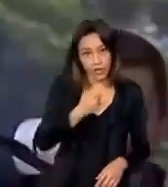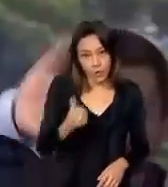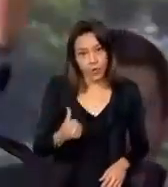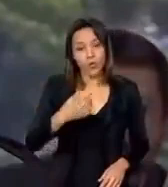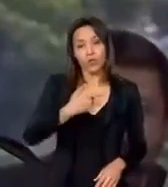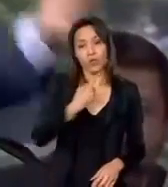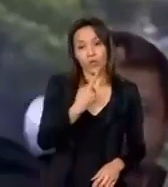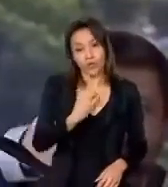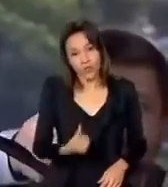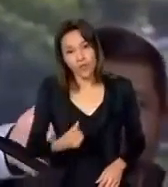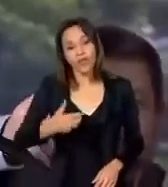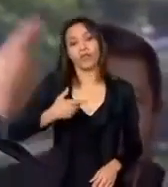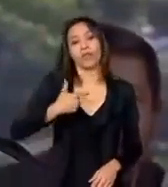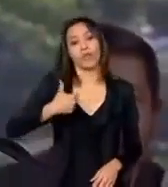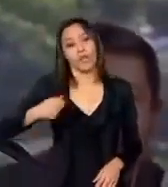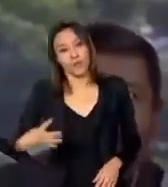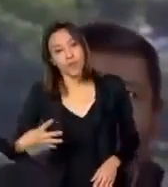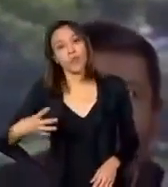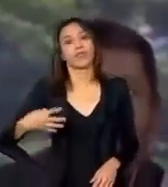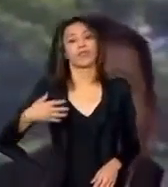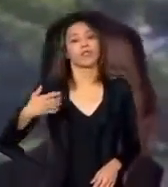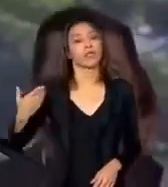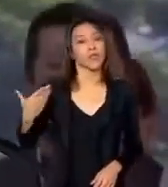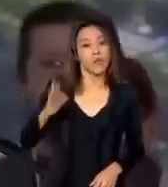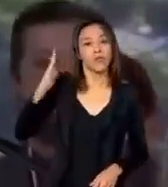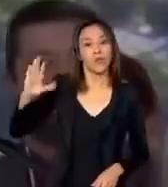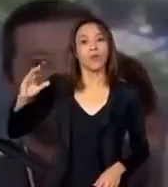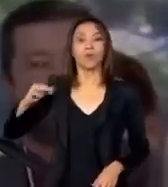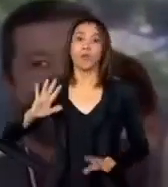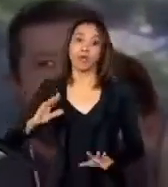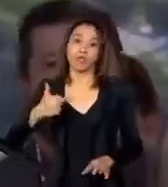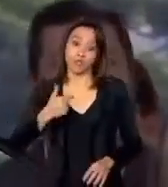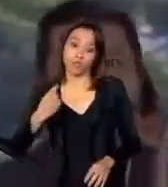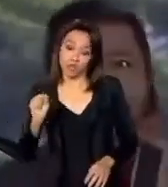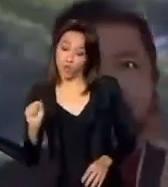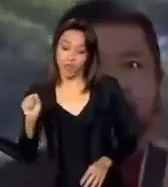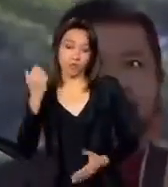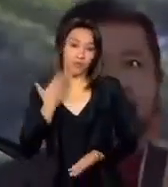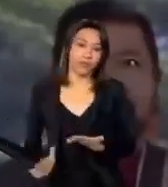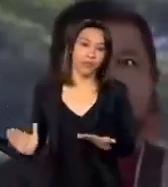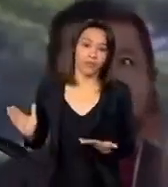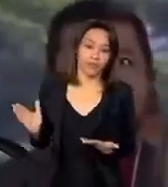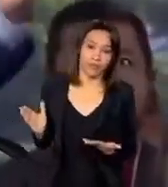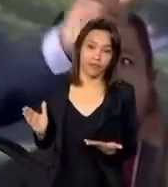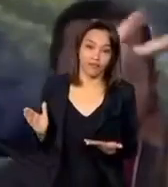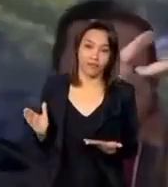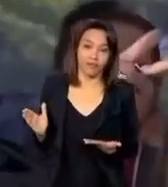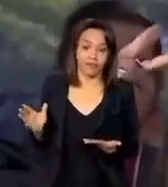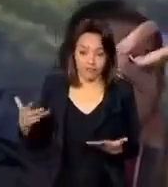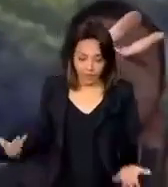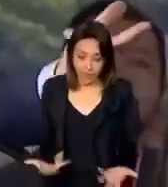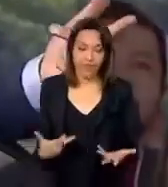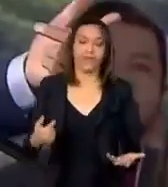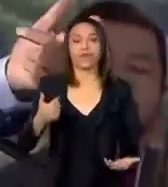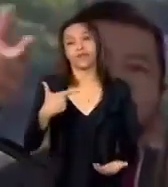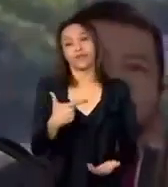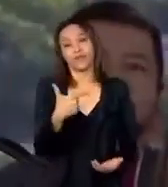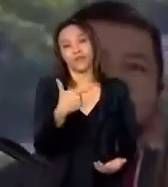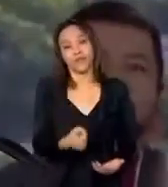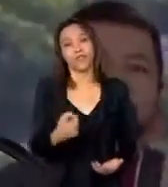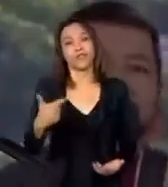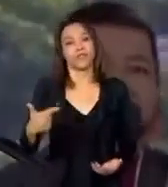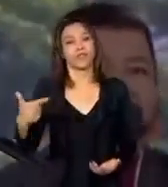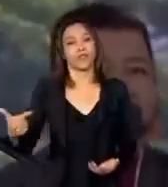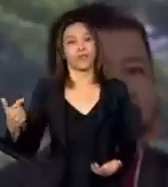ganha em 2010, ganha em 2014, mas não deixaram ele ganhar em 2018. E depois ganha em 2022.